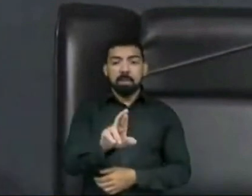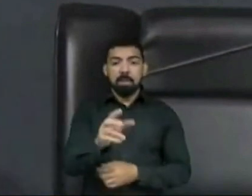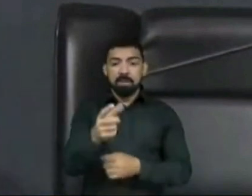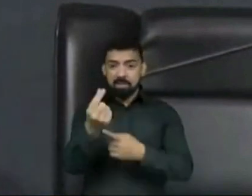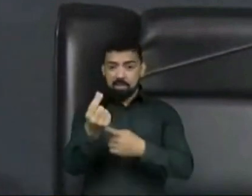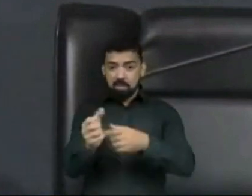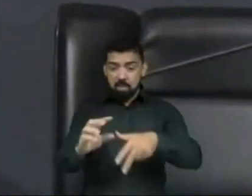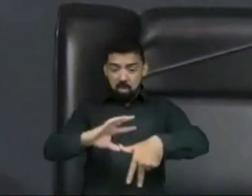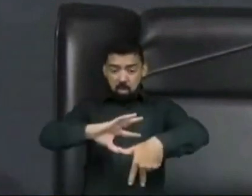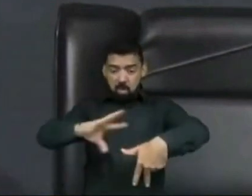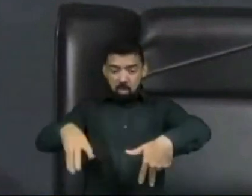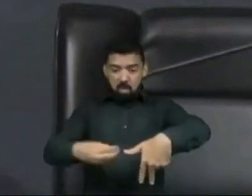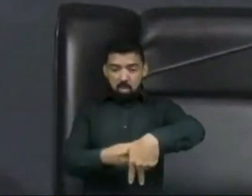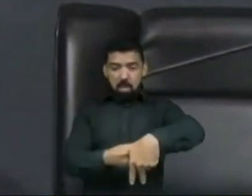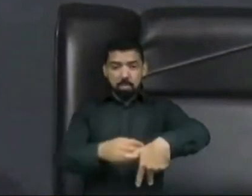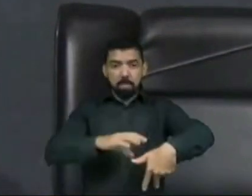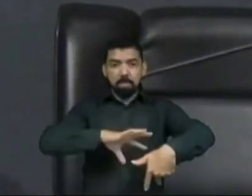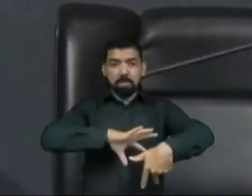propina.